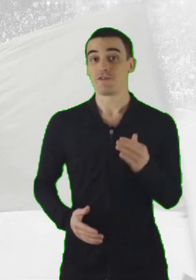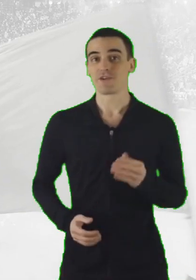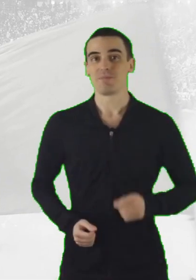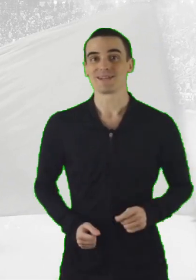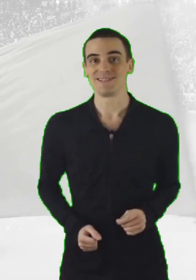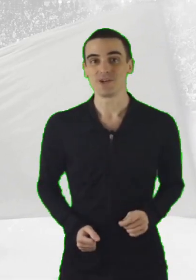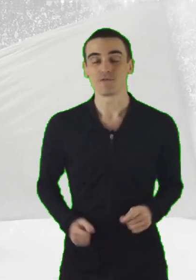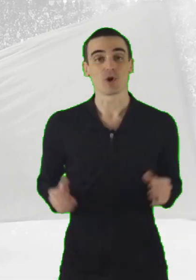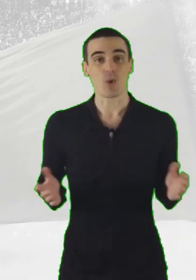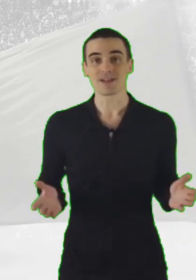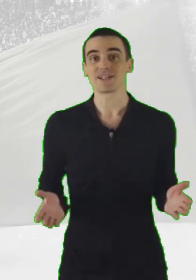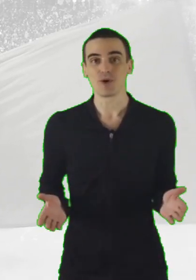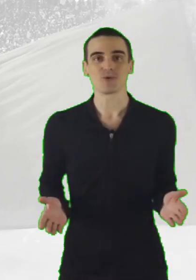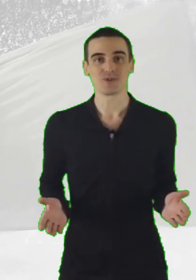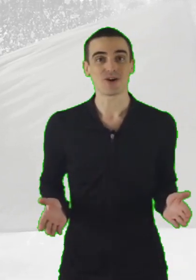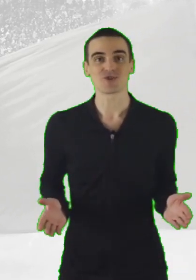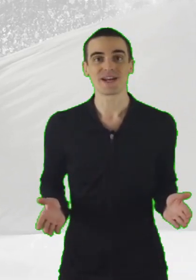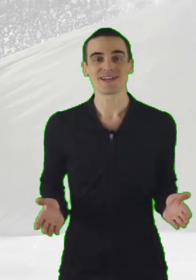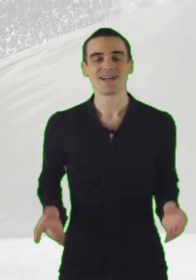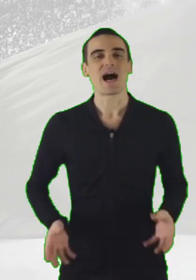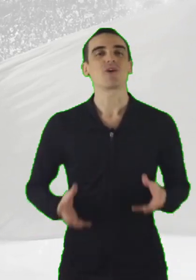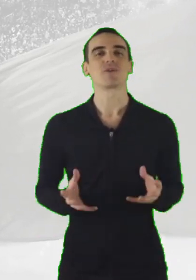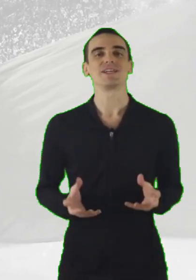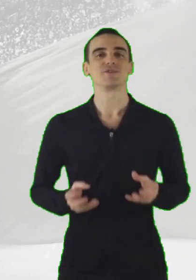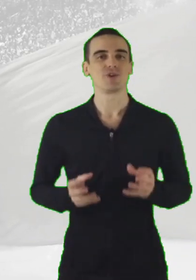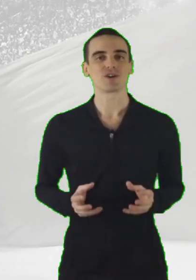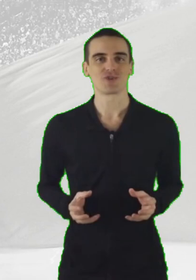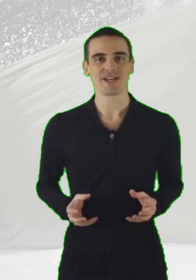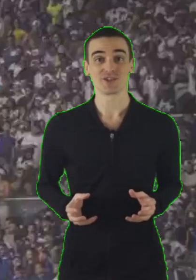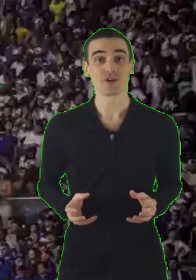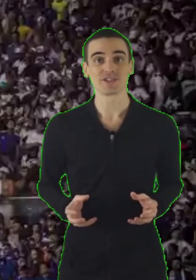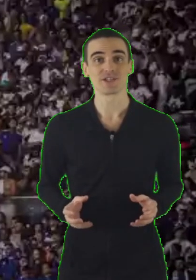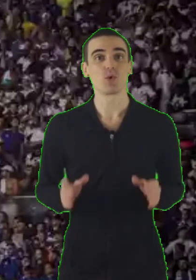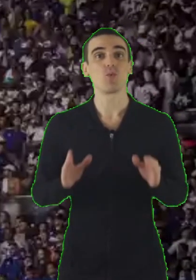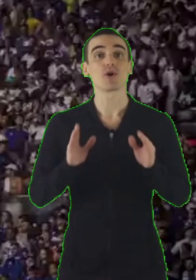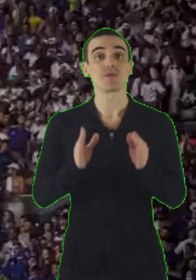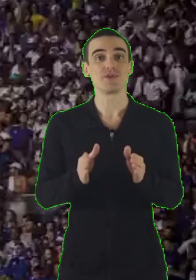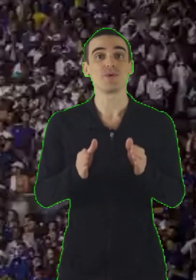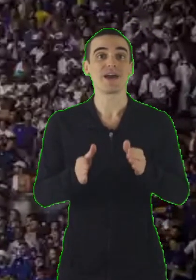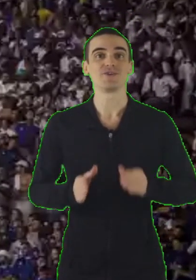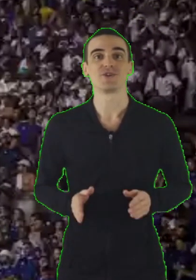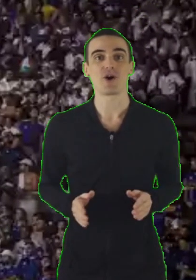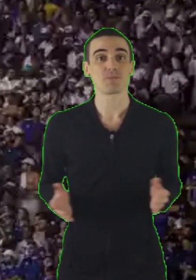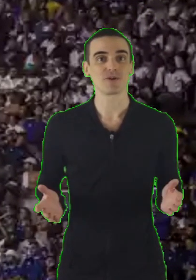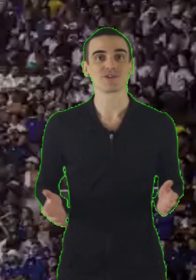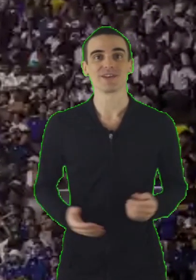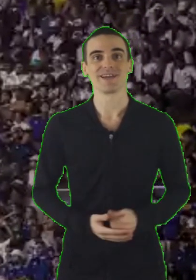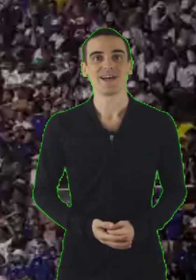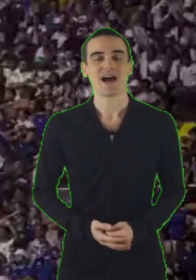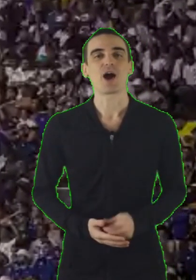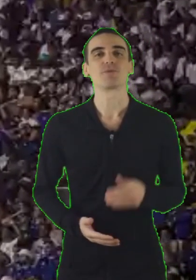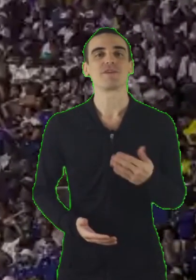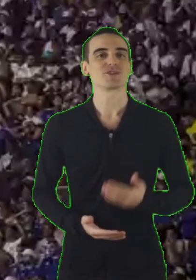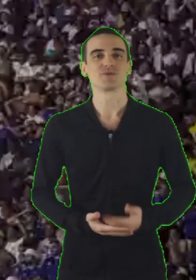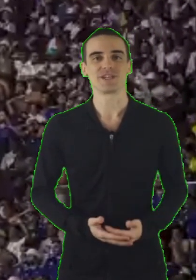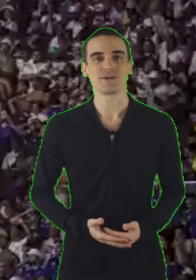Urgente! Raposa se mexe no mercado e já tem plano B para assumir o comando. Fala, torcedor do Cruzeiro! Se